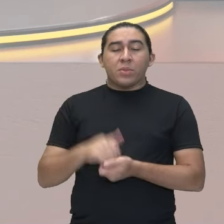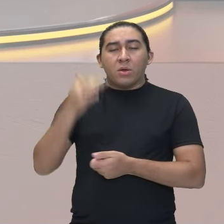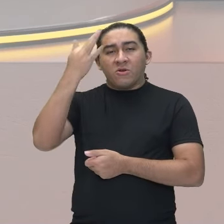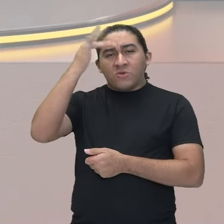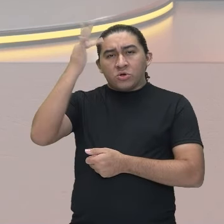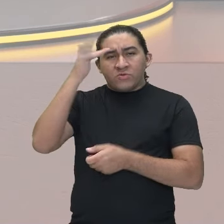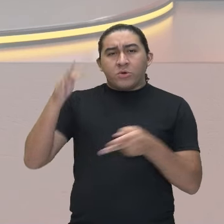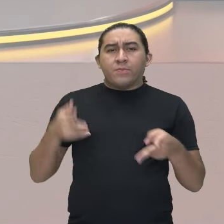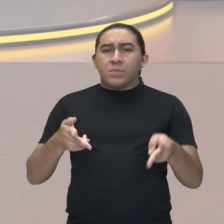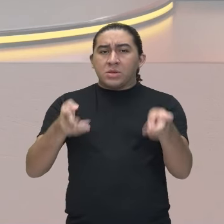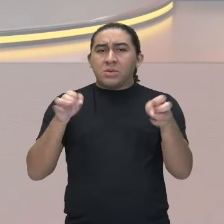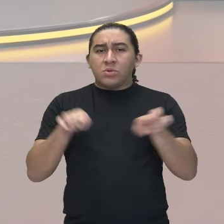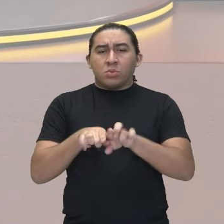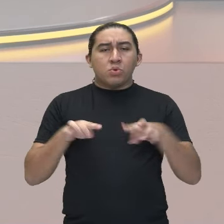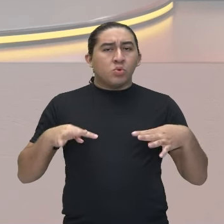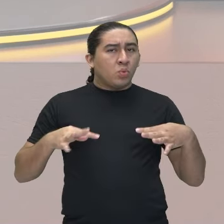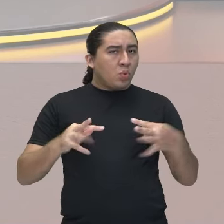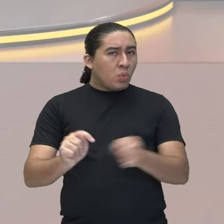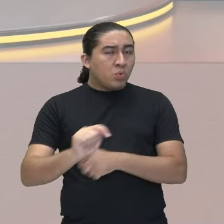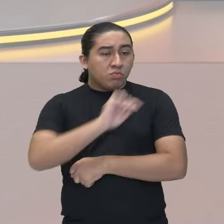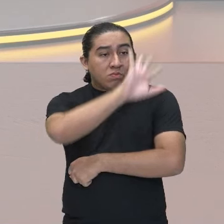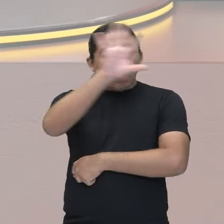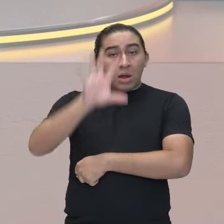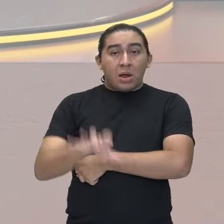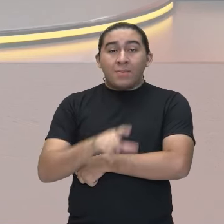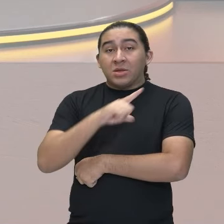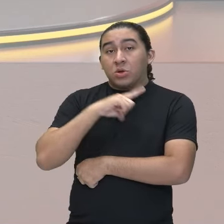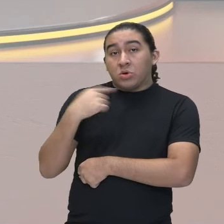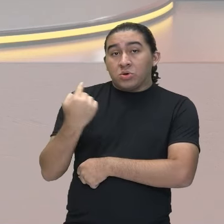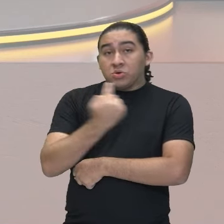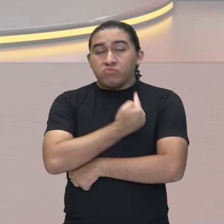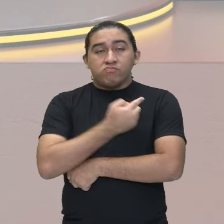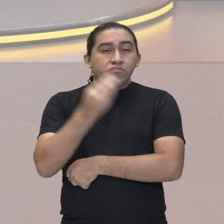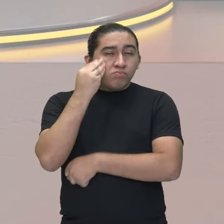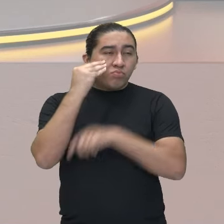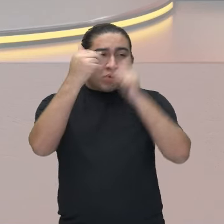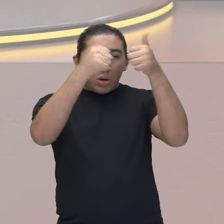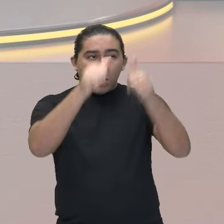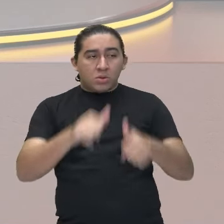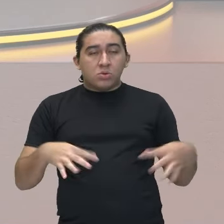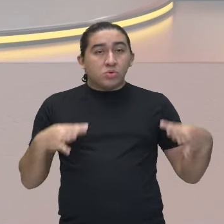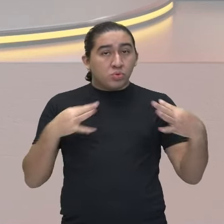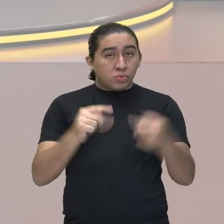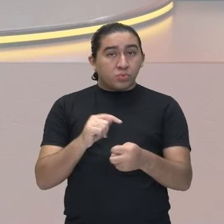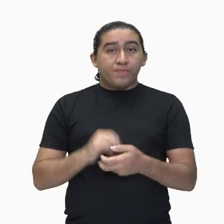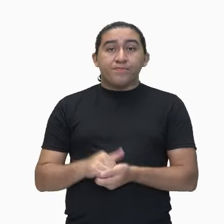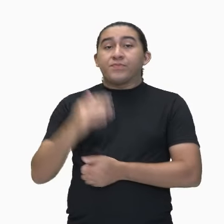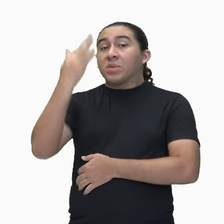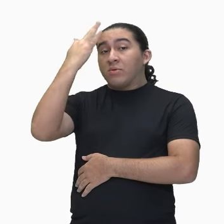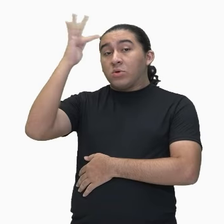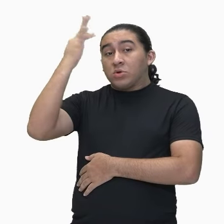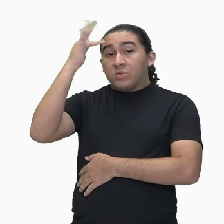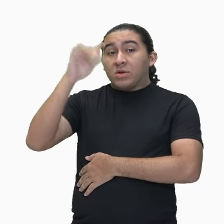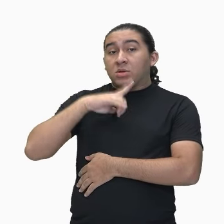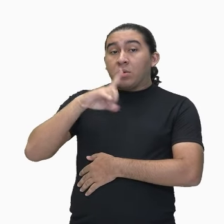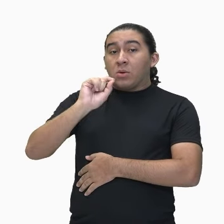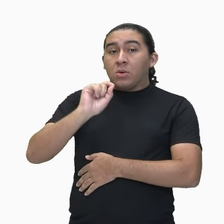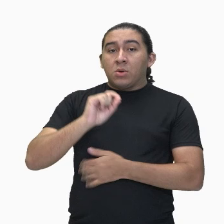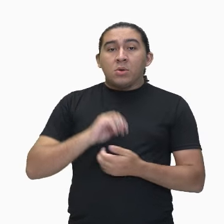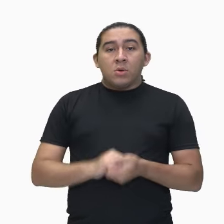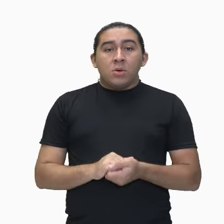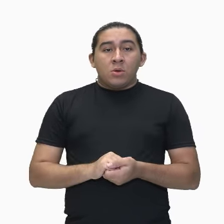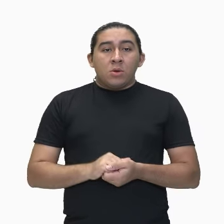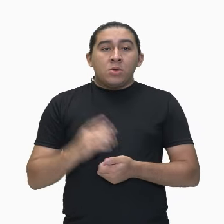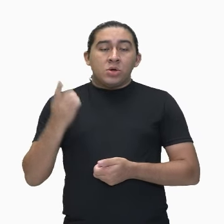vendo aí todo esse mapa, fizemos uma viagem aqui na Grécia Antiga, a filosofia então ela possui